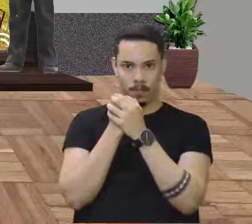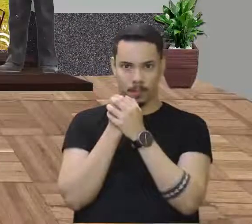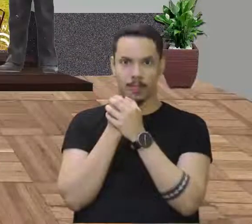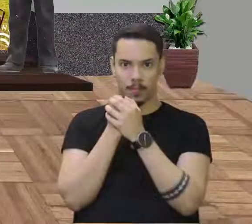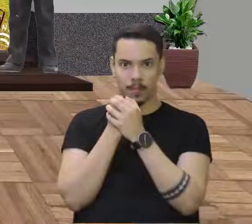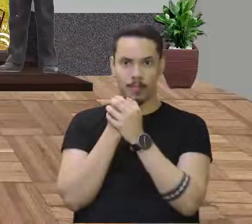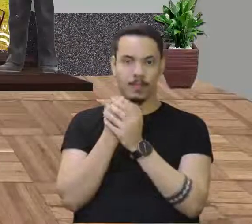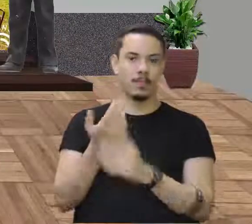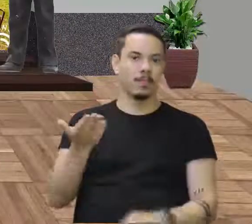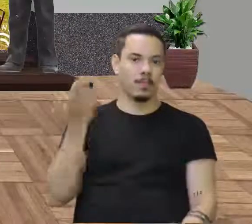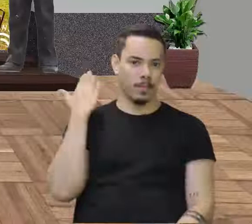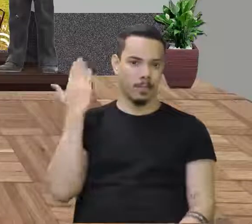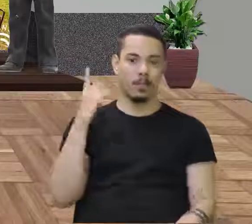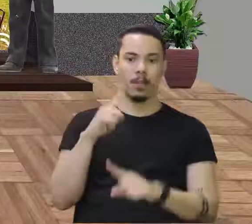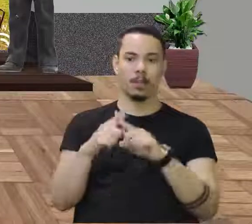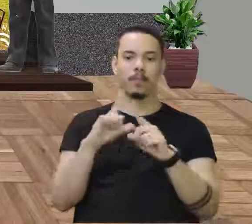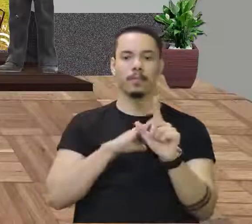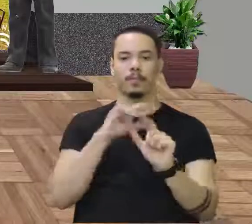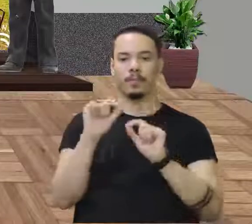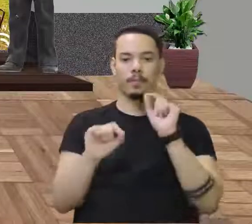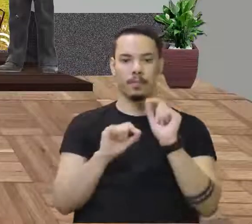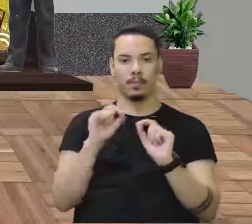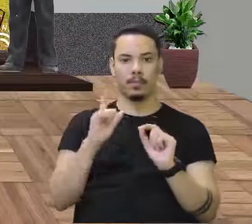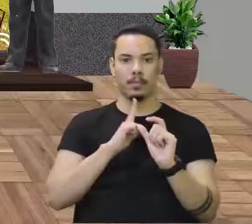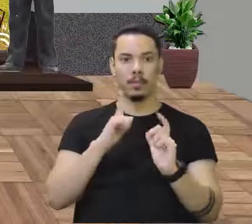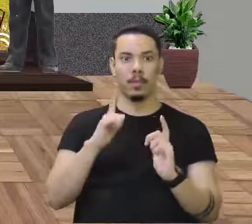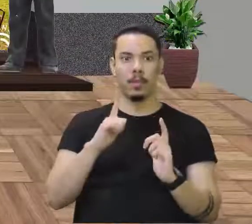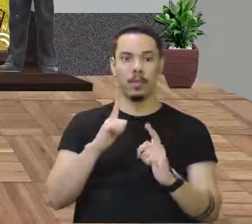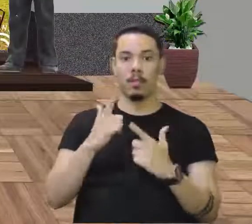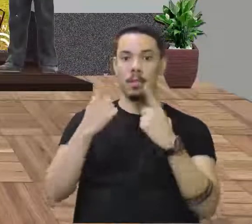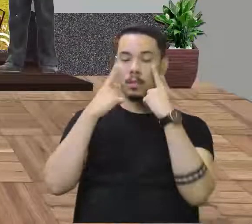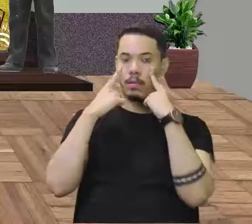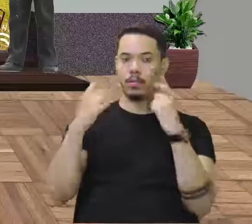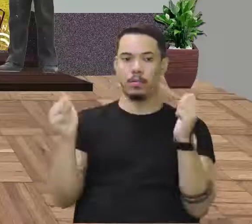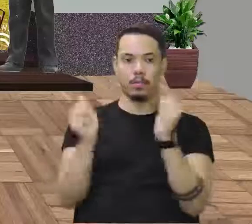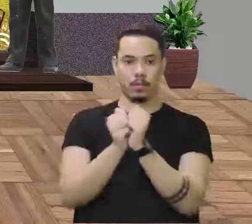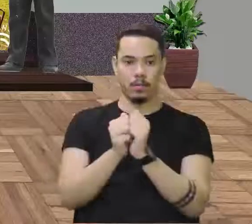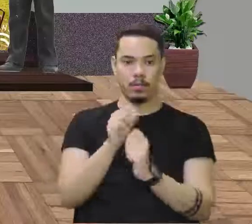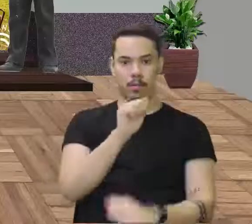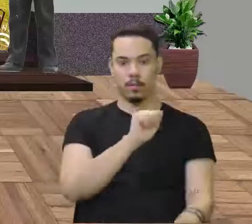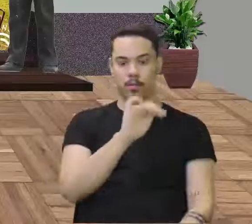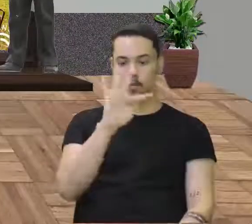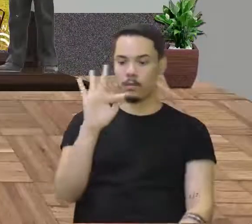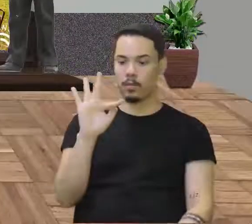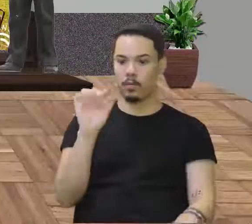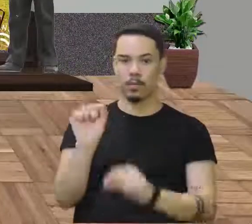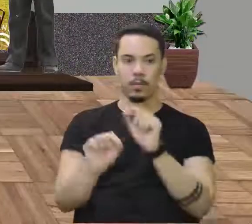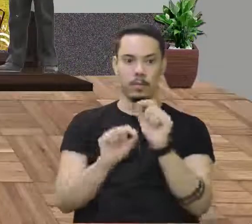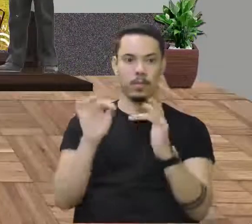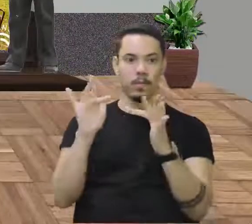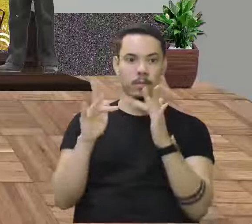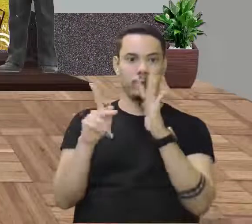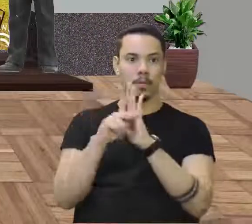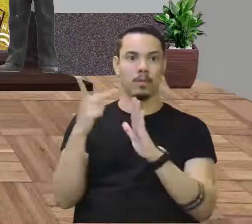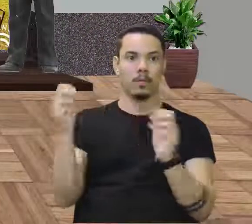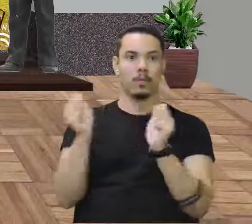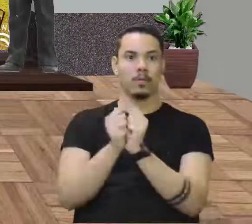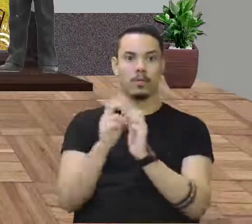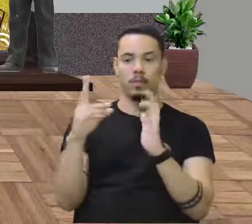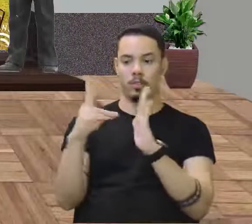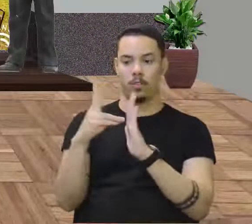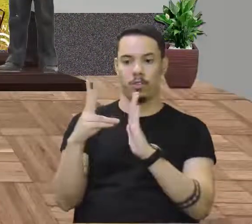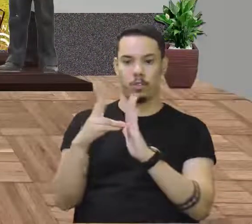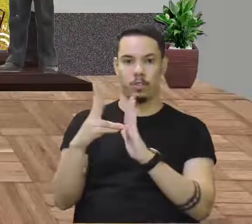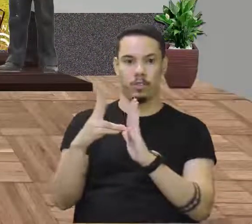trabalhou. Só que teve uma coisa interessante com Aloysio Ferreira, que vai ser o contato dele com os indígenas dessa